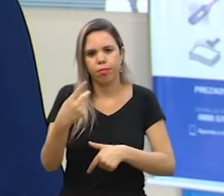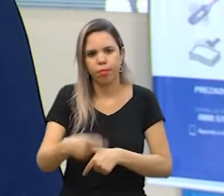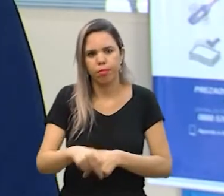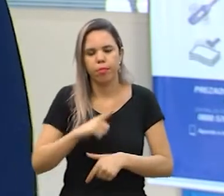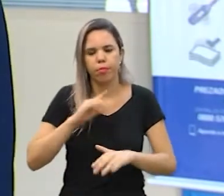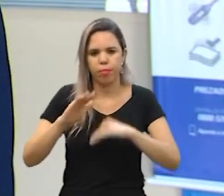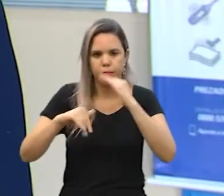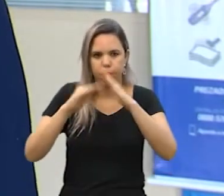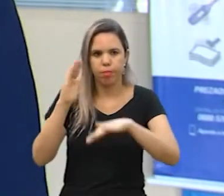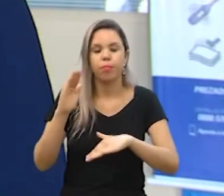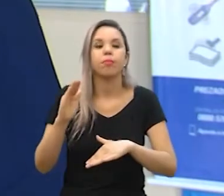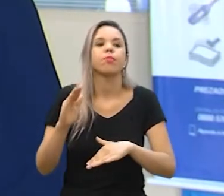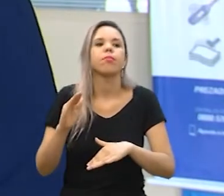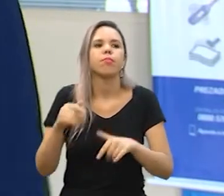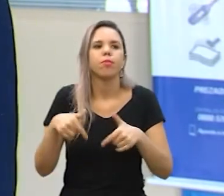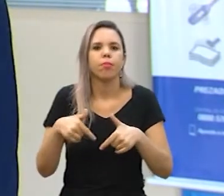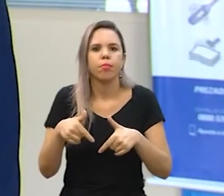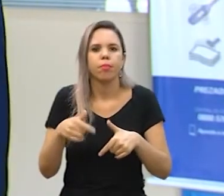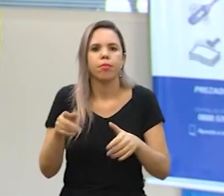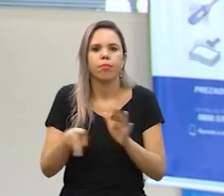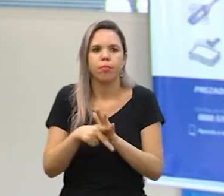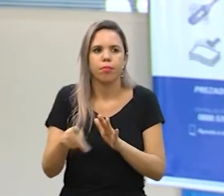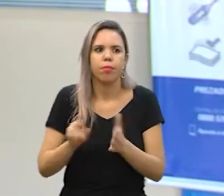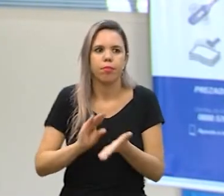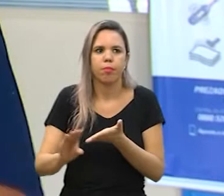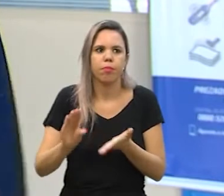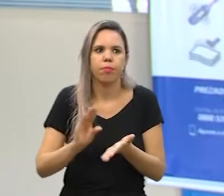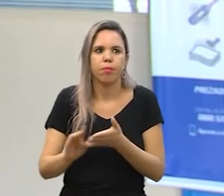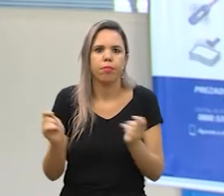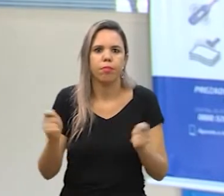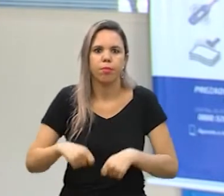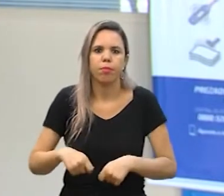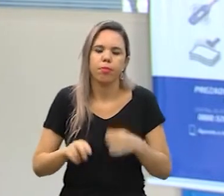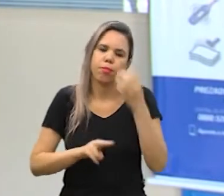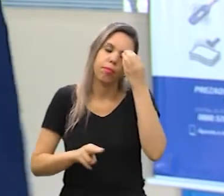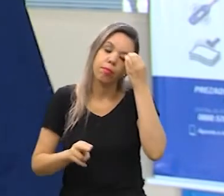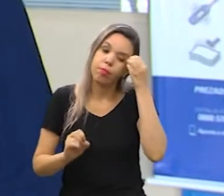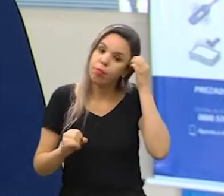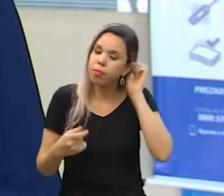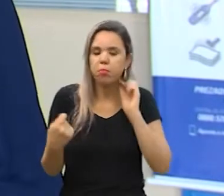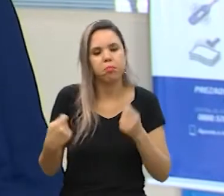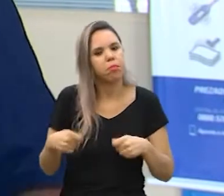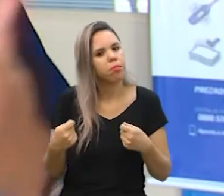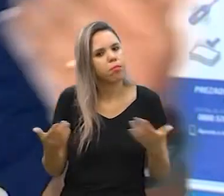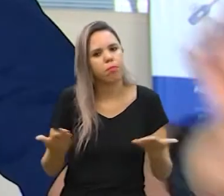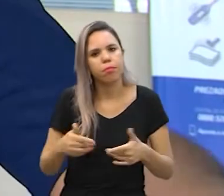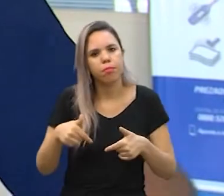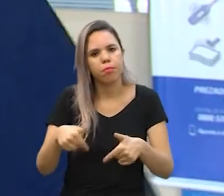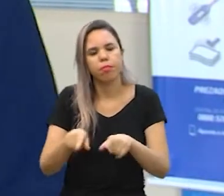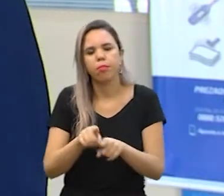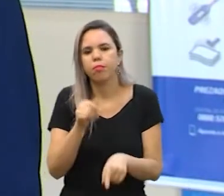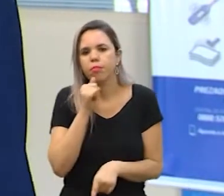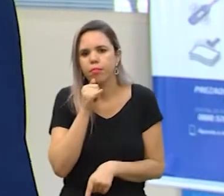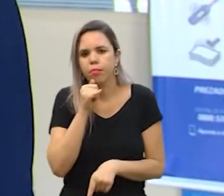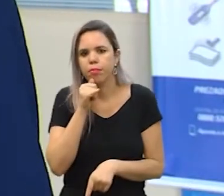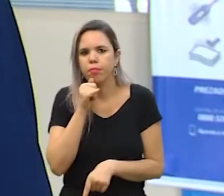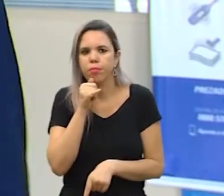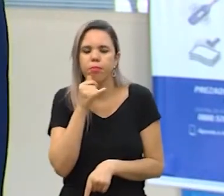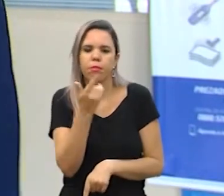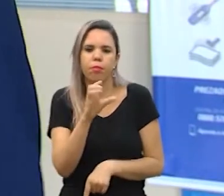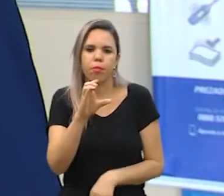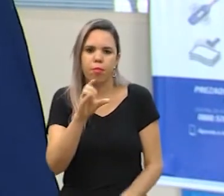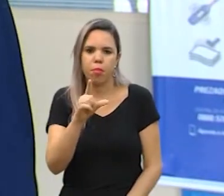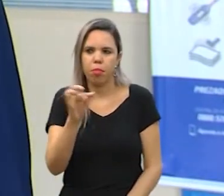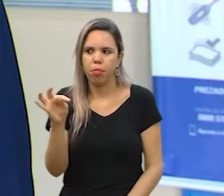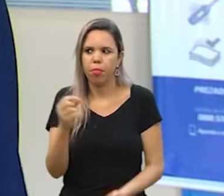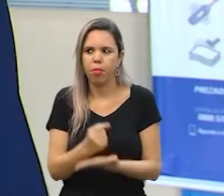Então ele tem ali um desenvolvimento de uma atividade que ele mesmo pode investir, que ele mesmo pode tocar, sem a necessidade de hoje atuar como, por exemplo, um seletista,